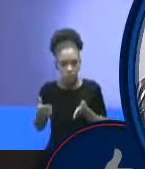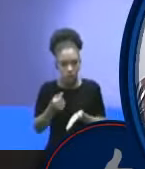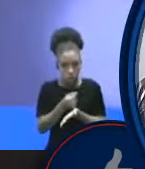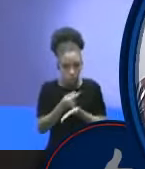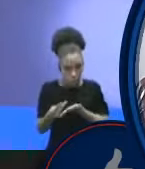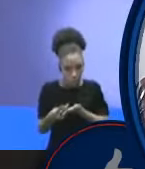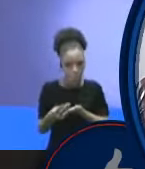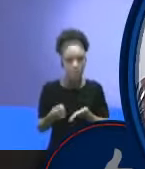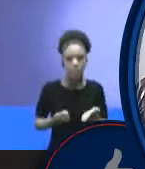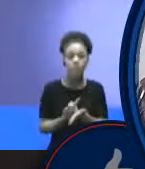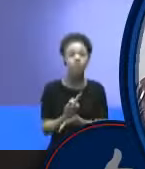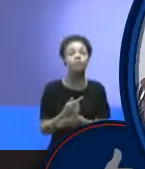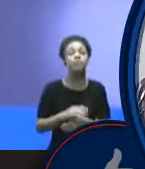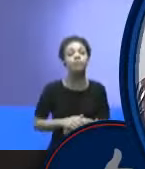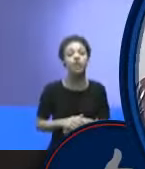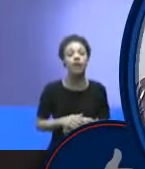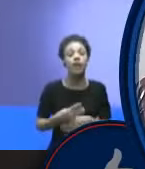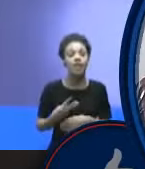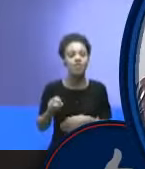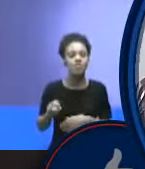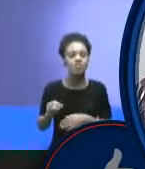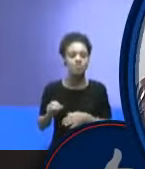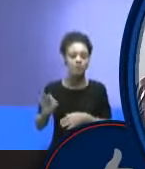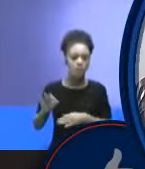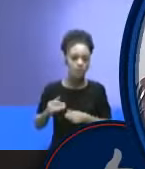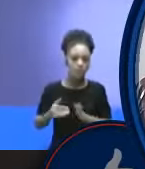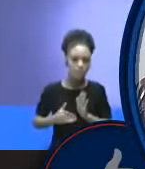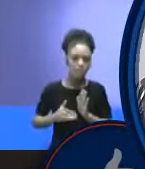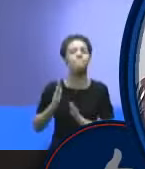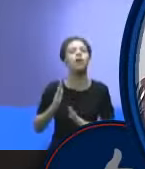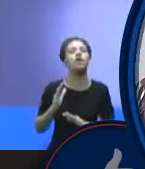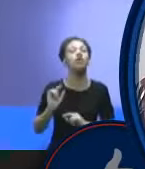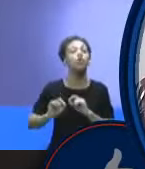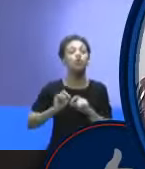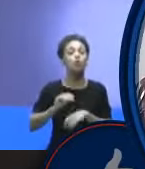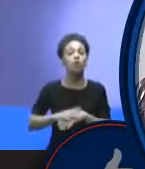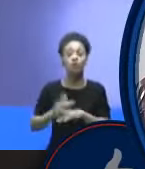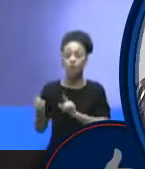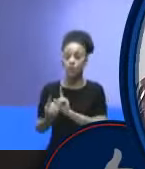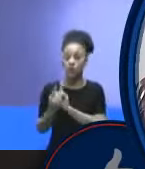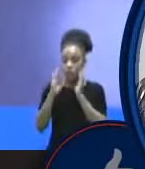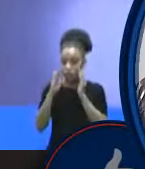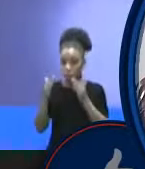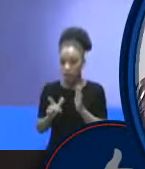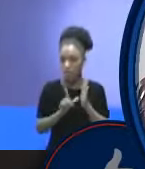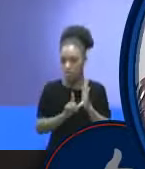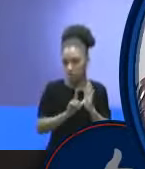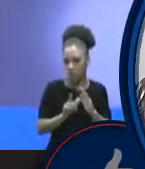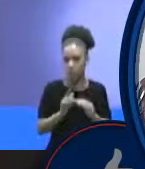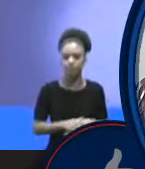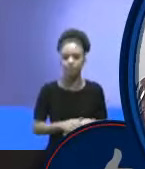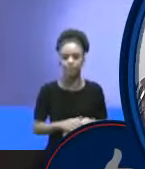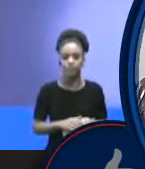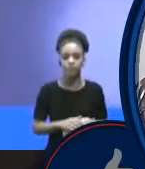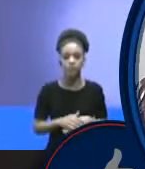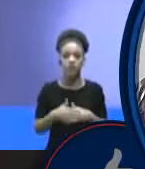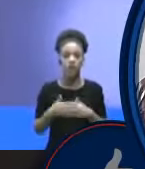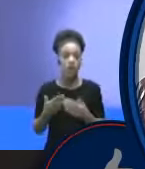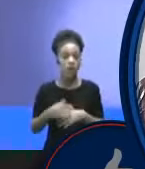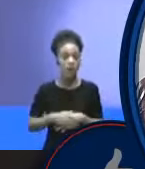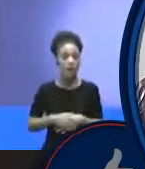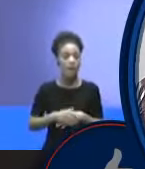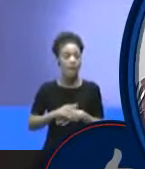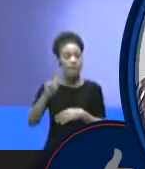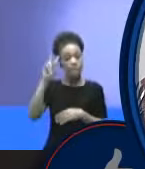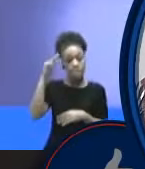aplicativo é 30% maior que o do cliente exclusivo do canal loja. O nosso MAU, Monthly